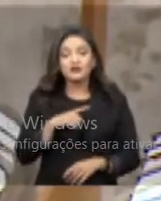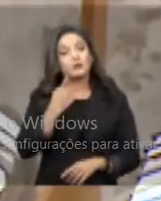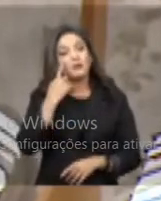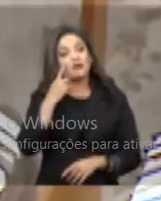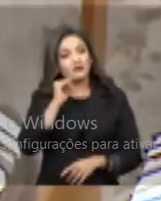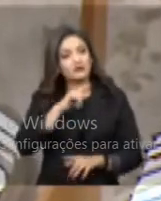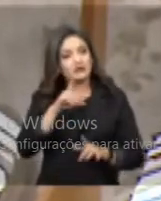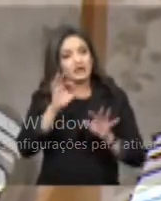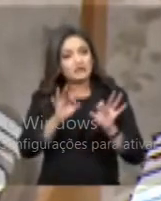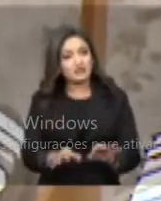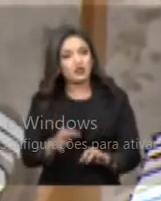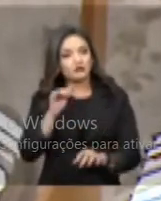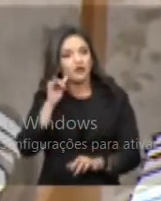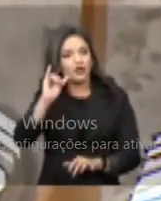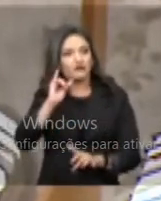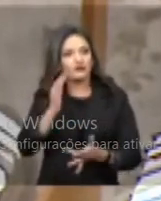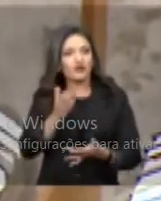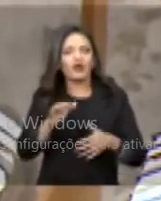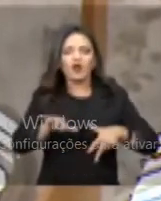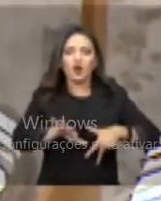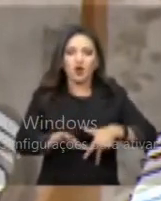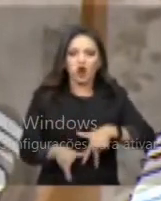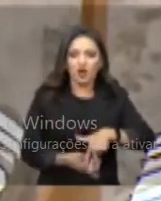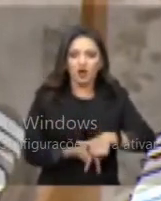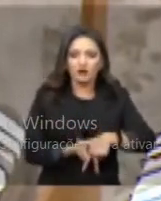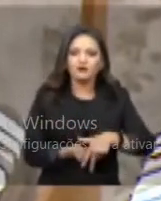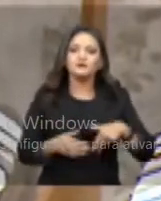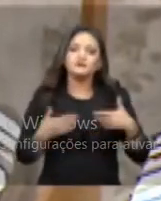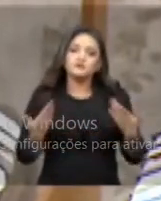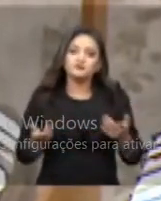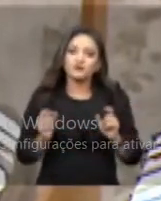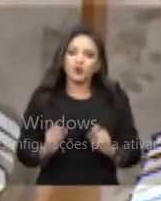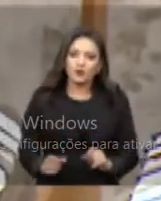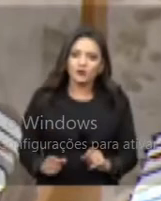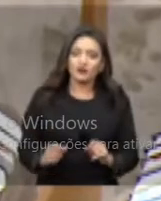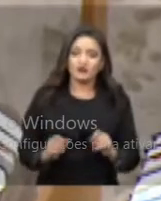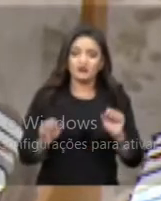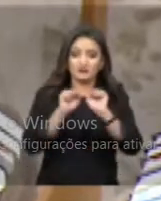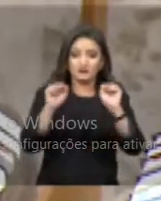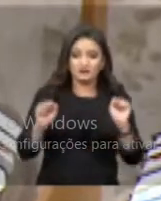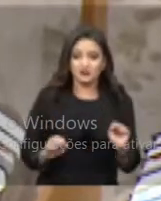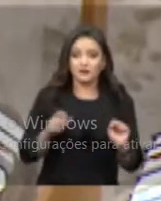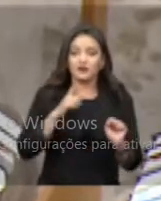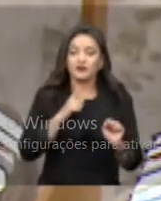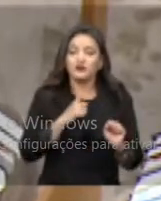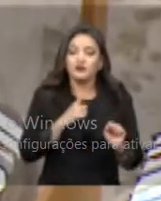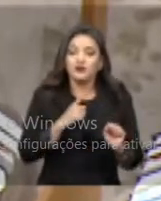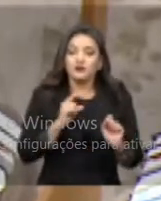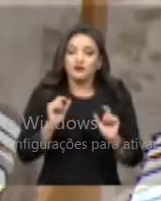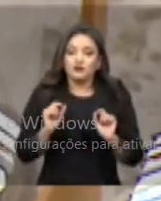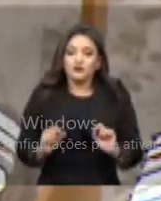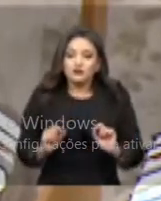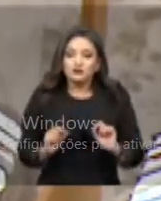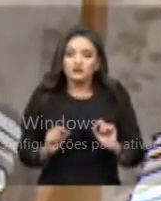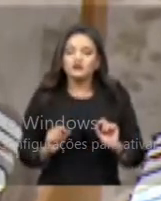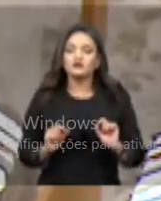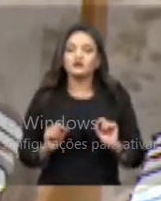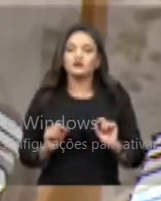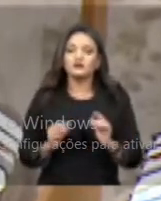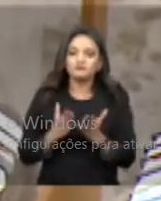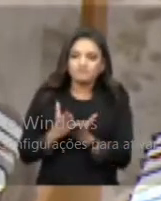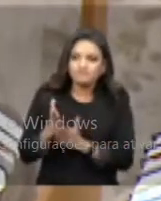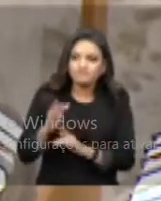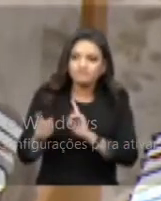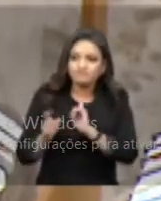combater a corrupção. O microsistema da tutela da probidade impõe ao legislador